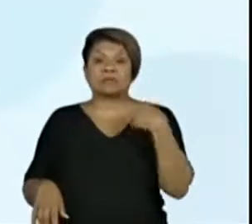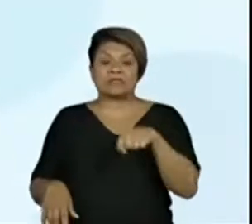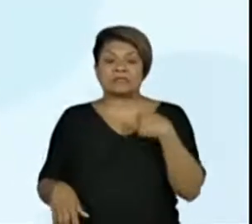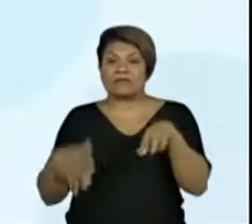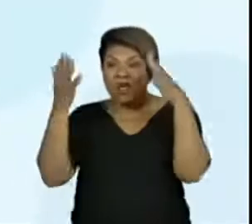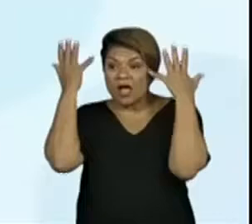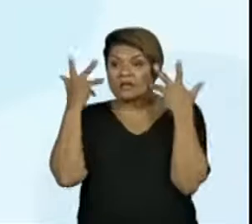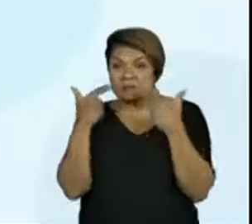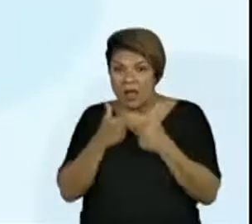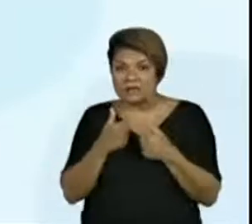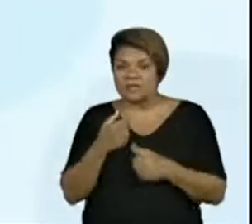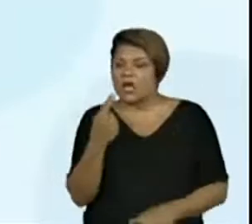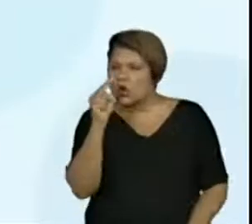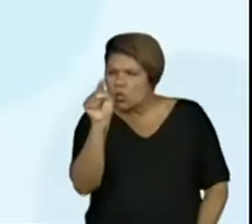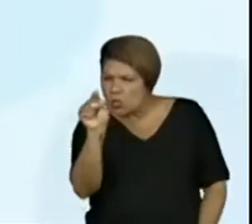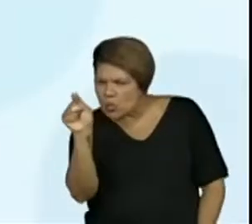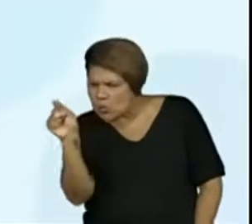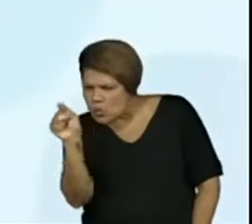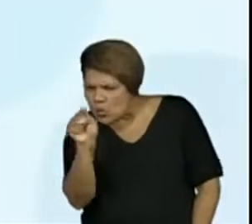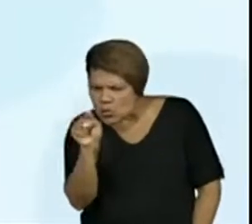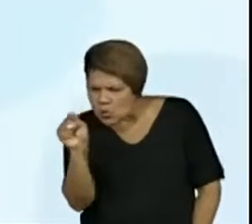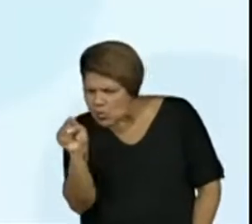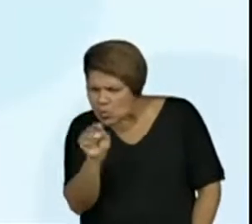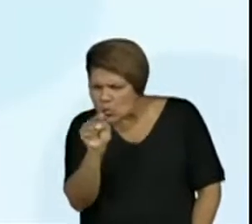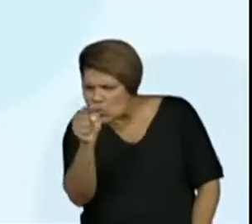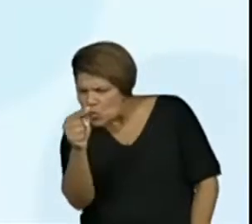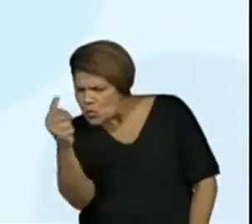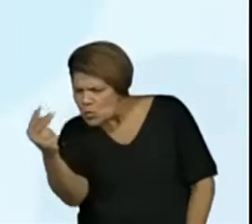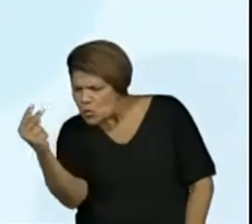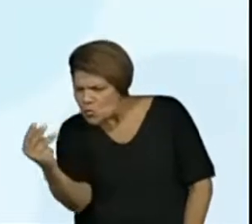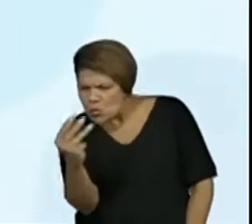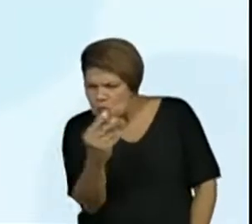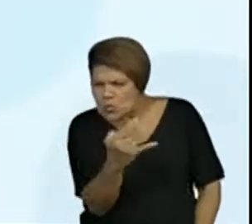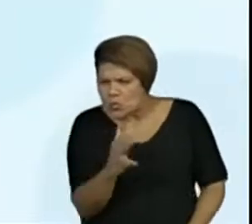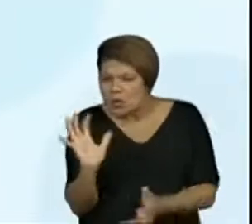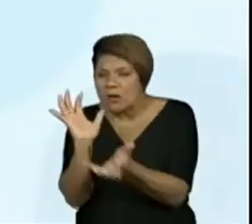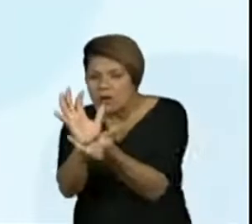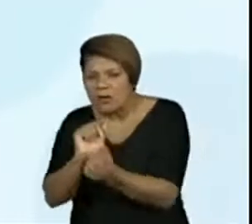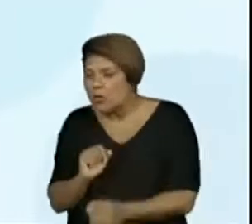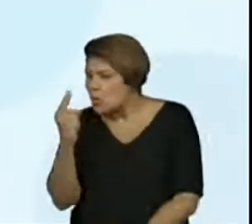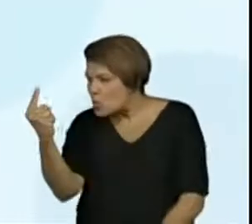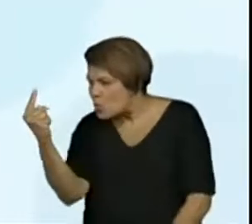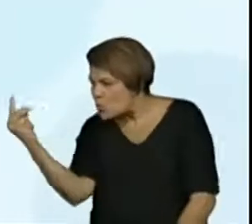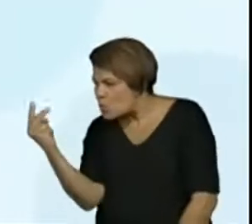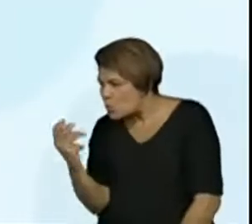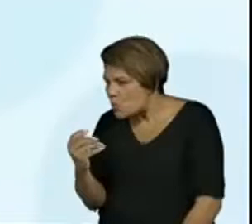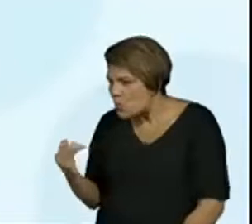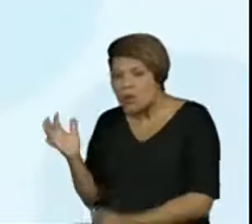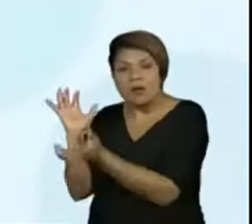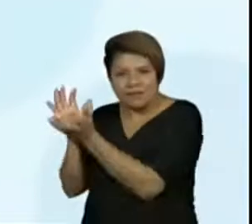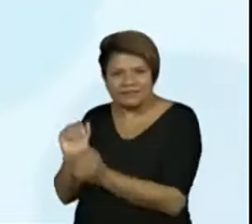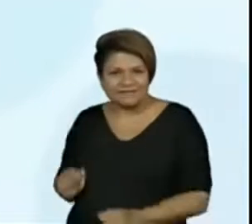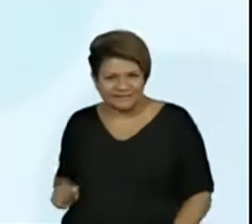que criavam. Ah, eu acho que a gente está falando de necessidades e eu vou destacar novamente